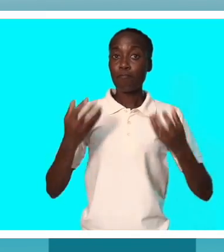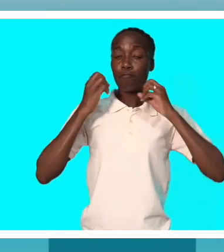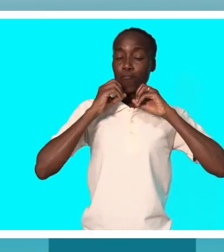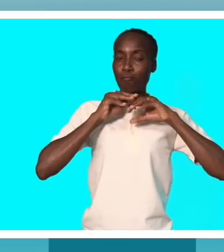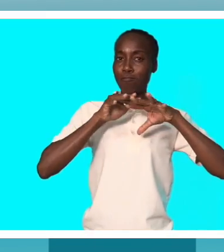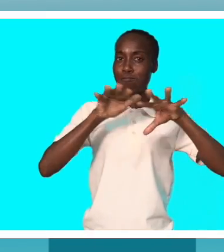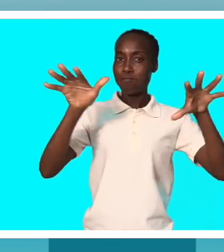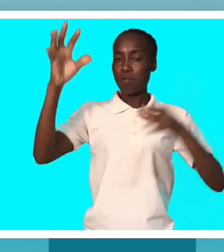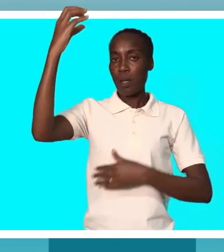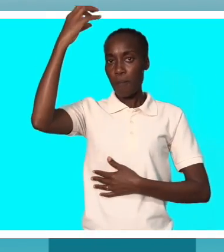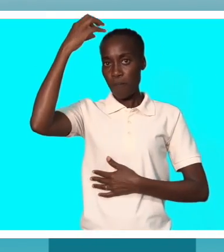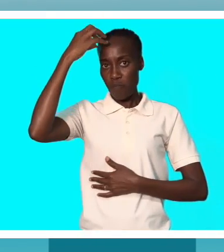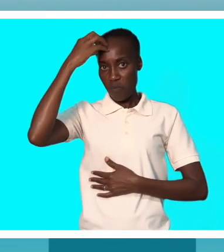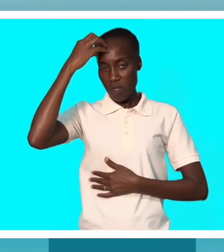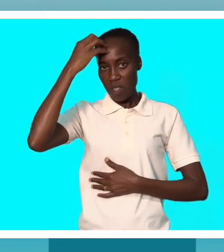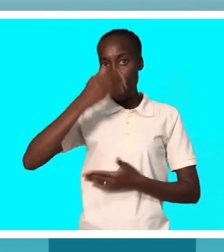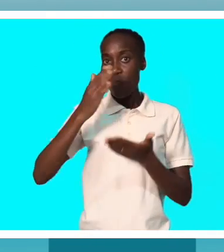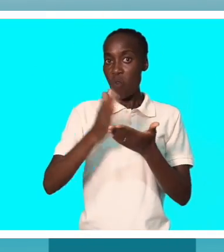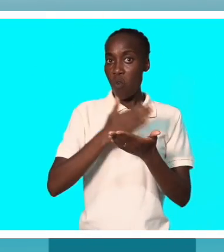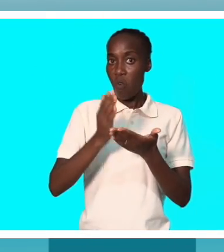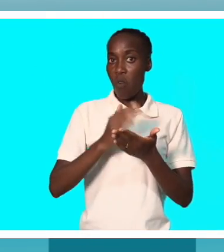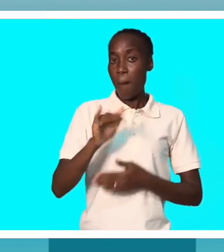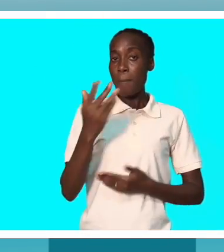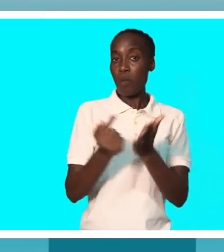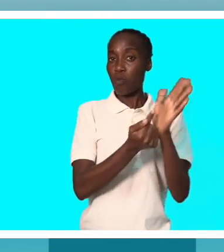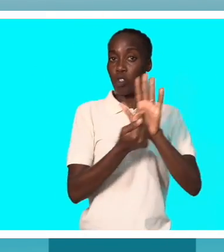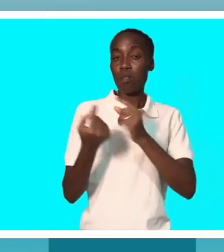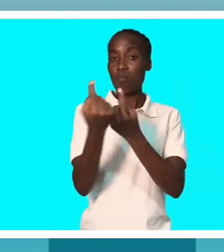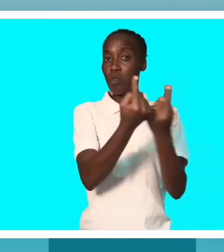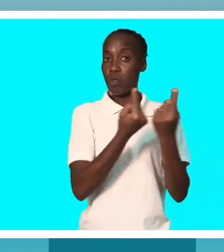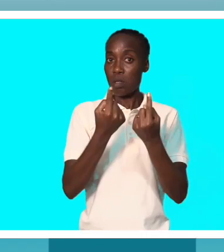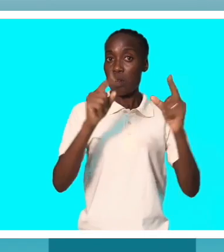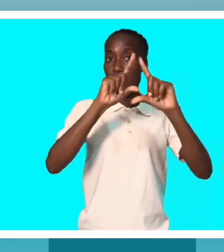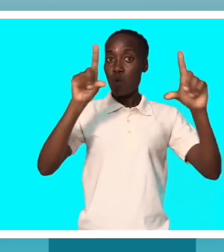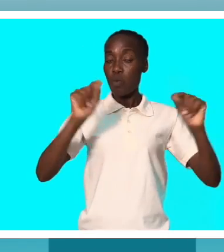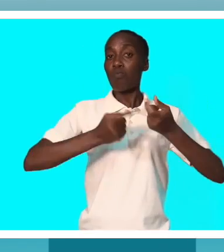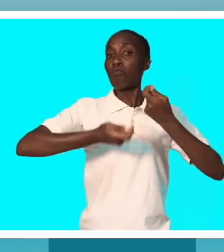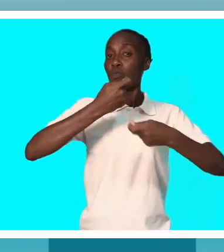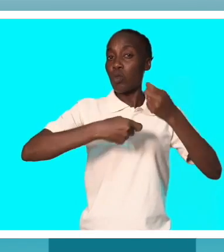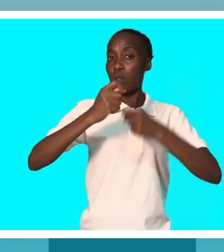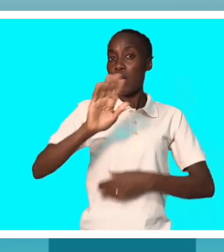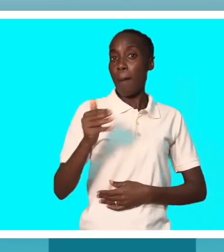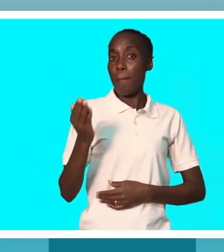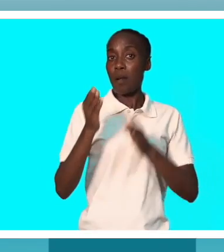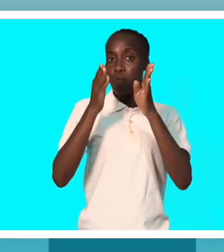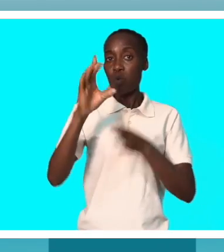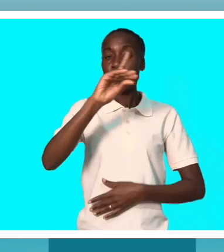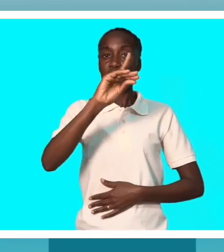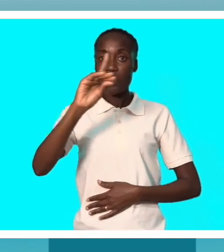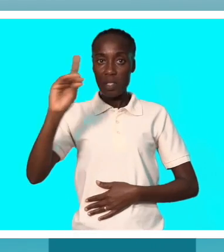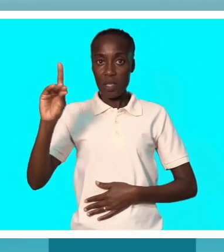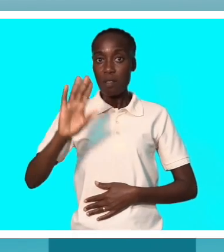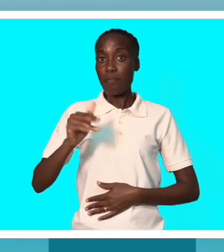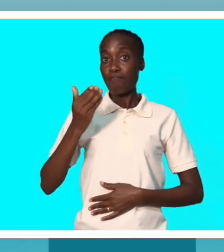Foi lançado em Maputo um estudo sobre a situação socioeconômica da pessoa com